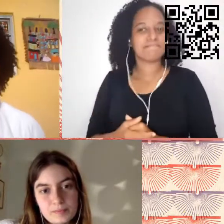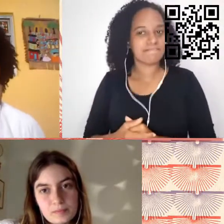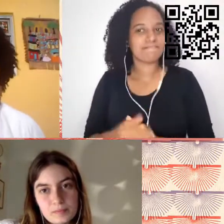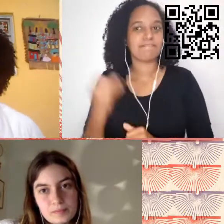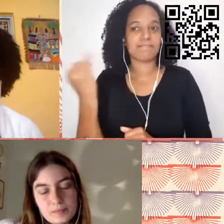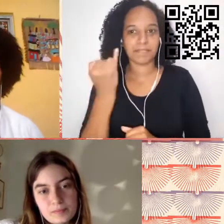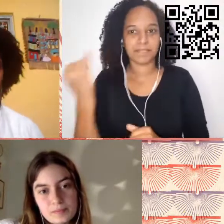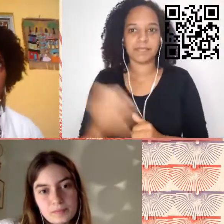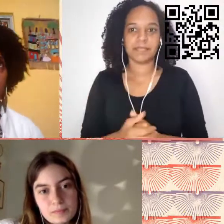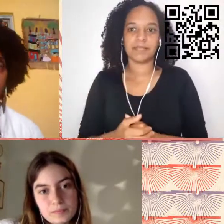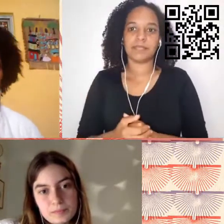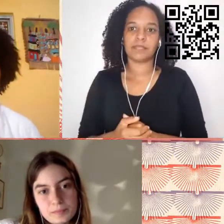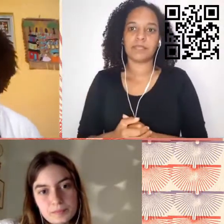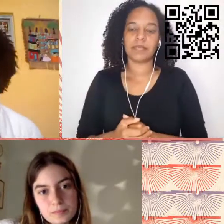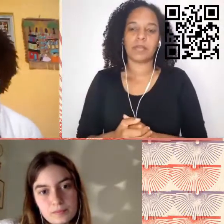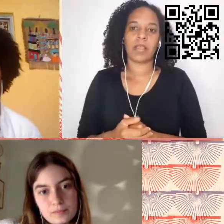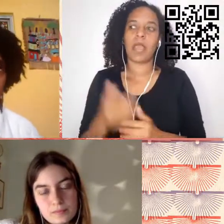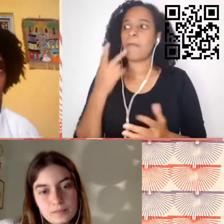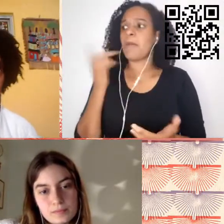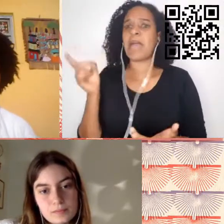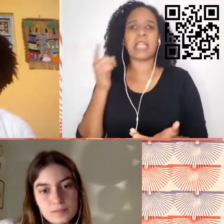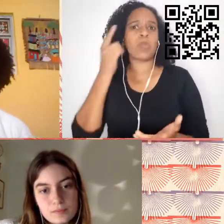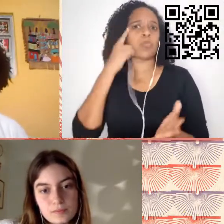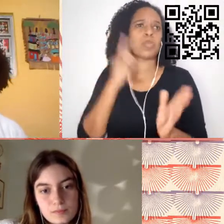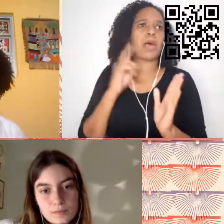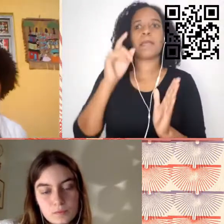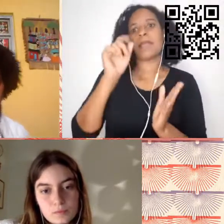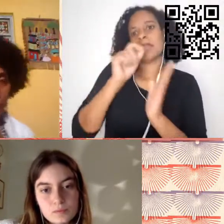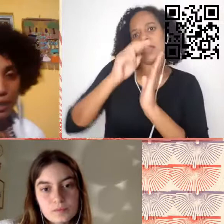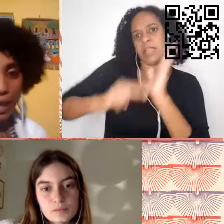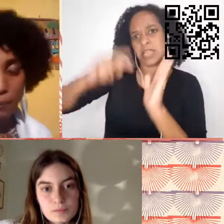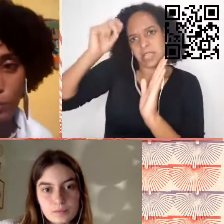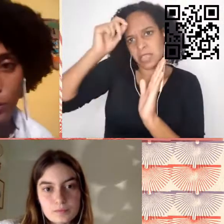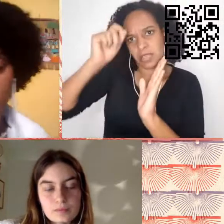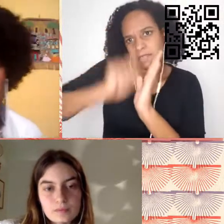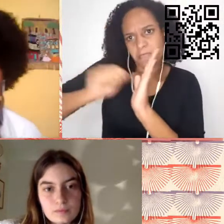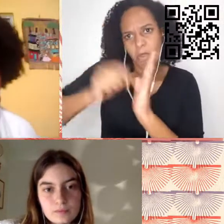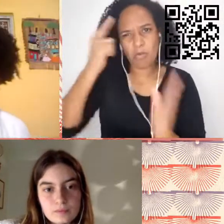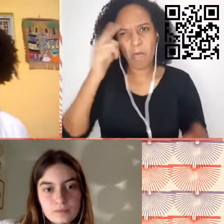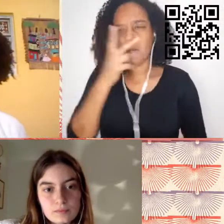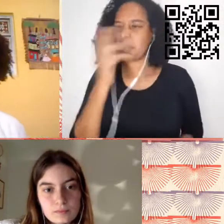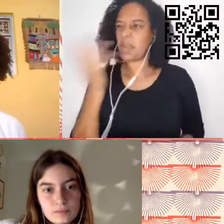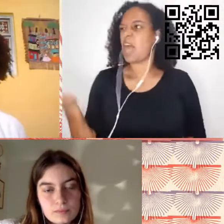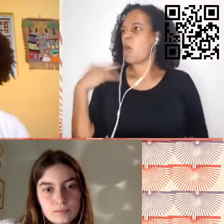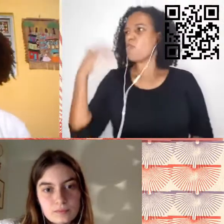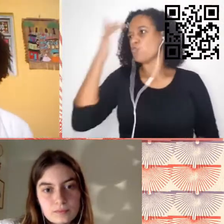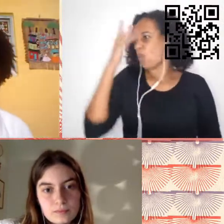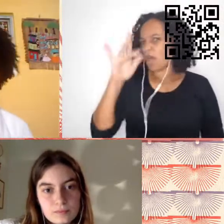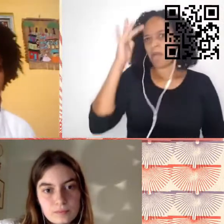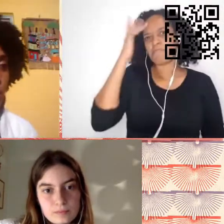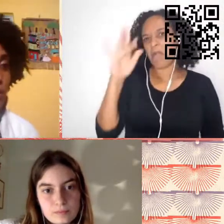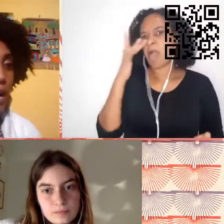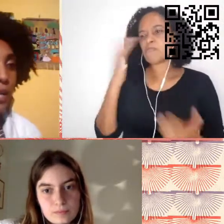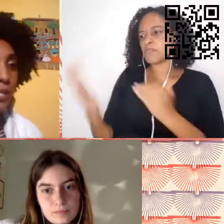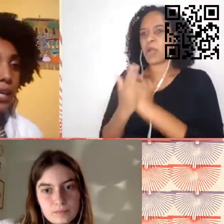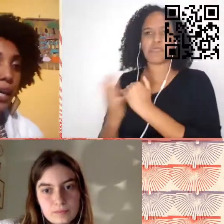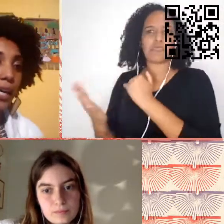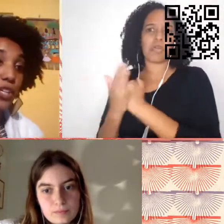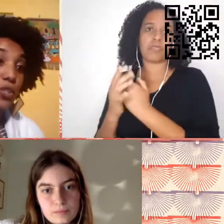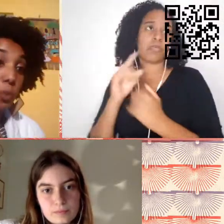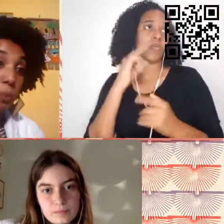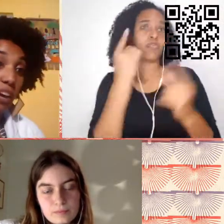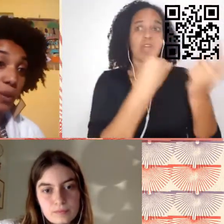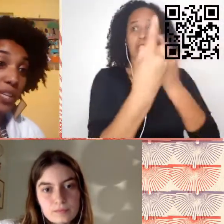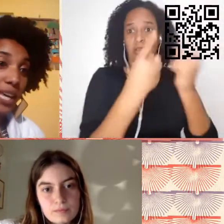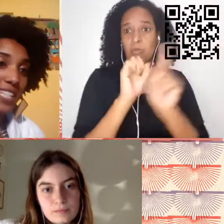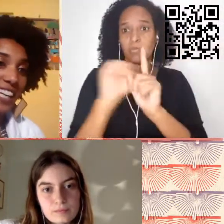E parece assim, por ser analfabeta, não tem muito a contribuir, né, do que a gente percebe das relações sociais em